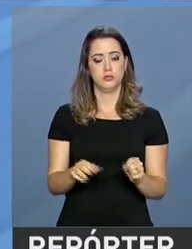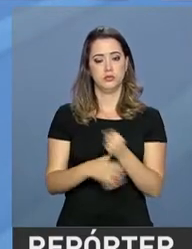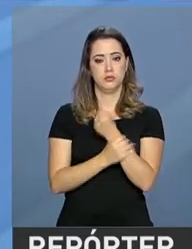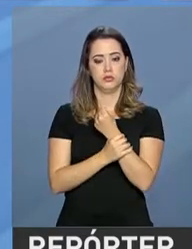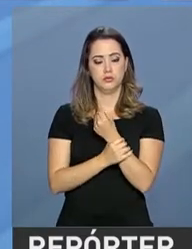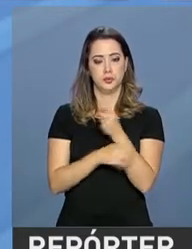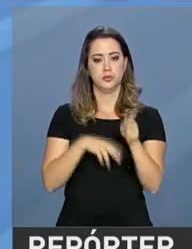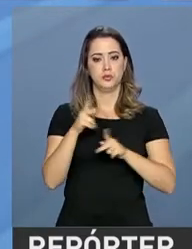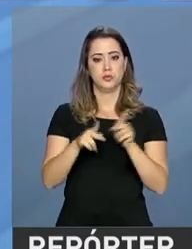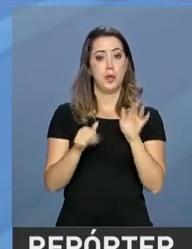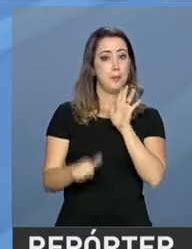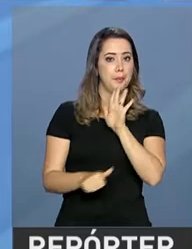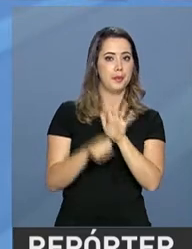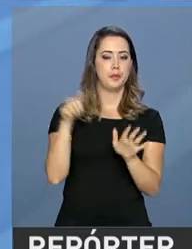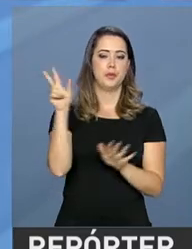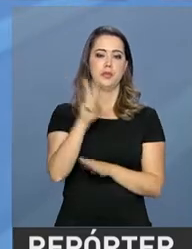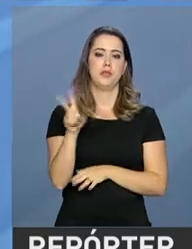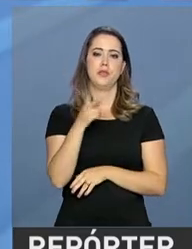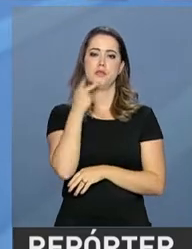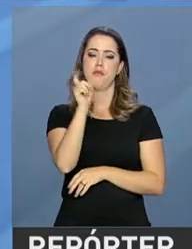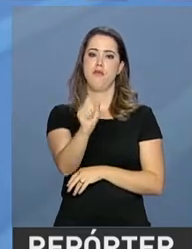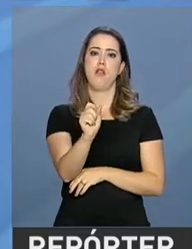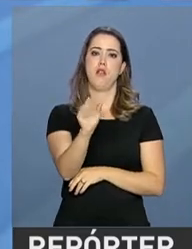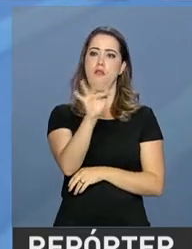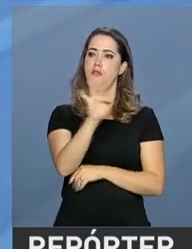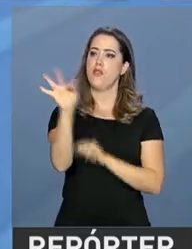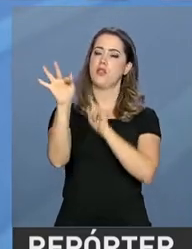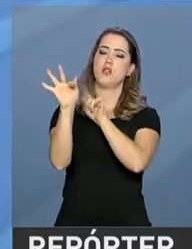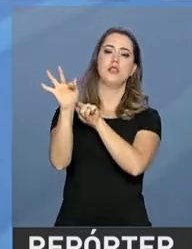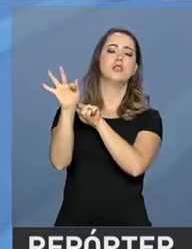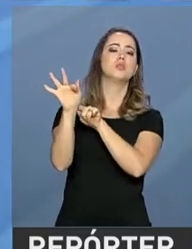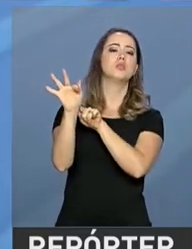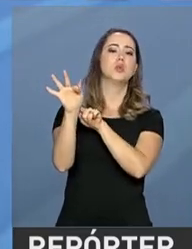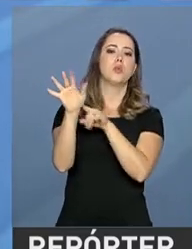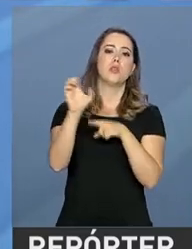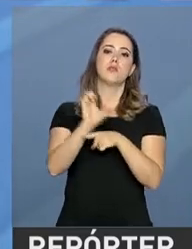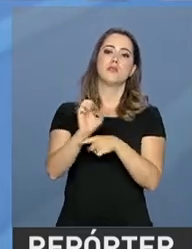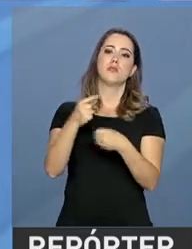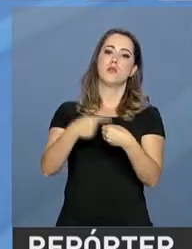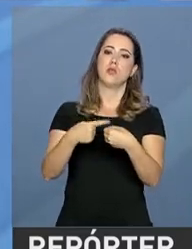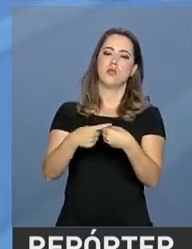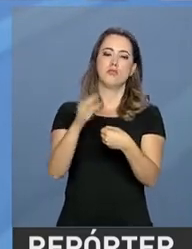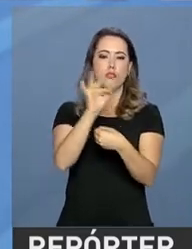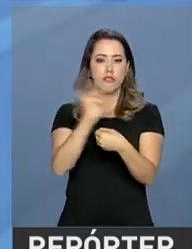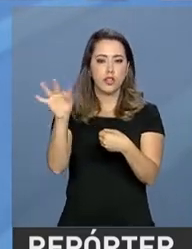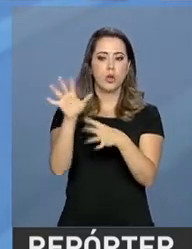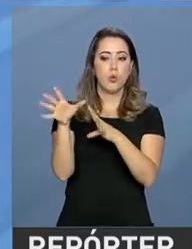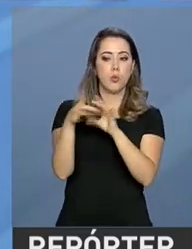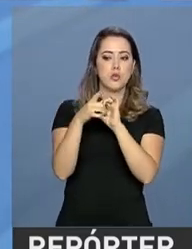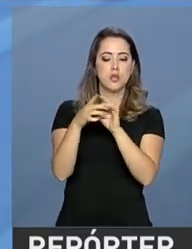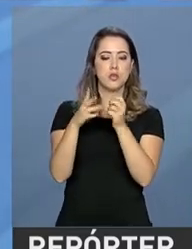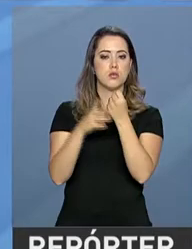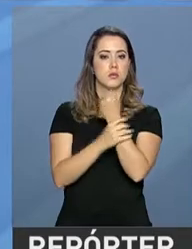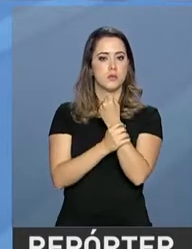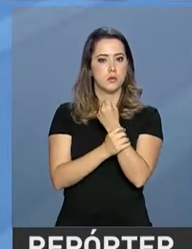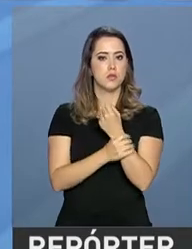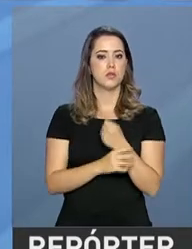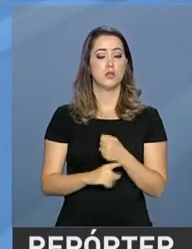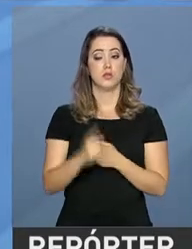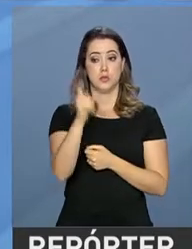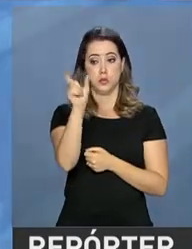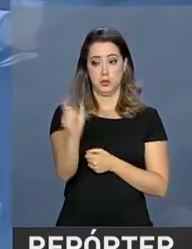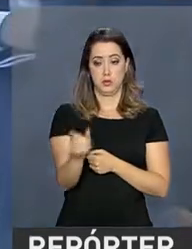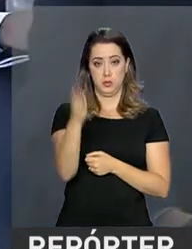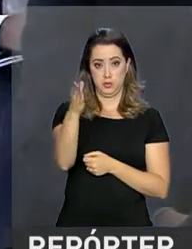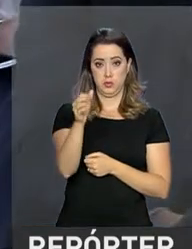pela primeira vez nós podemos falar em um federalismo compartilhado nessa área na área da segurança pública está aqui um dos relatores o